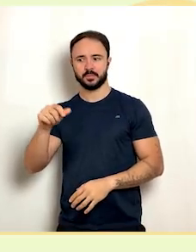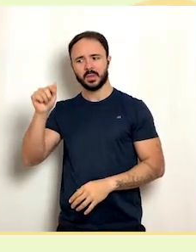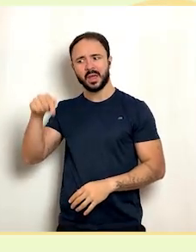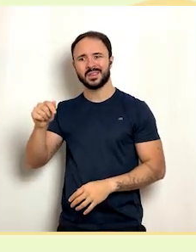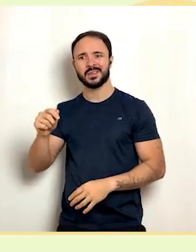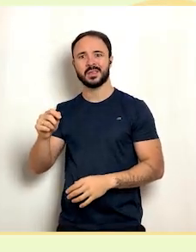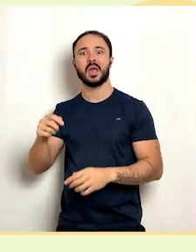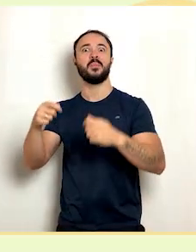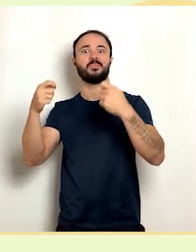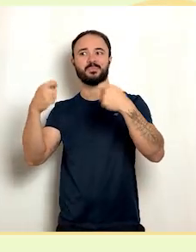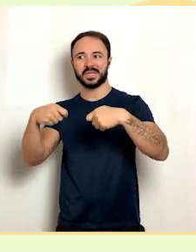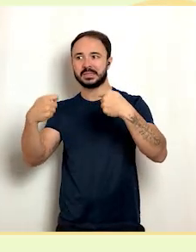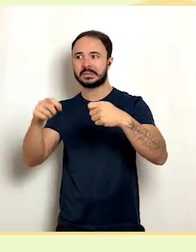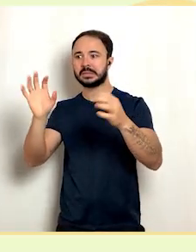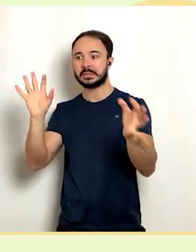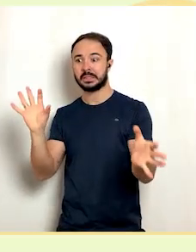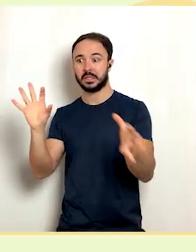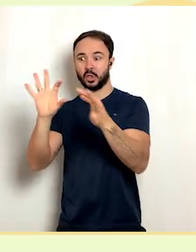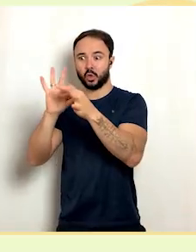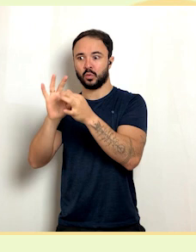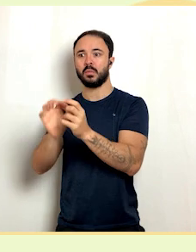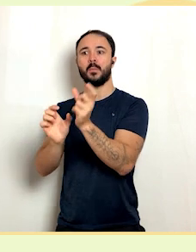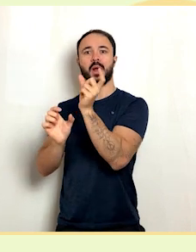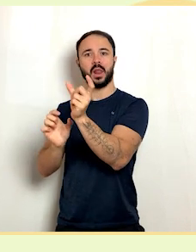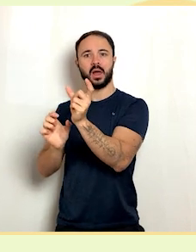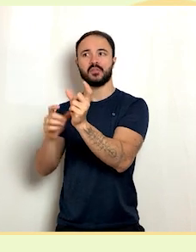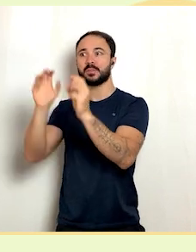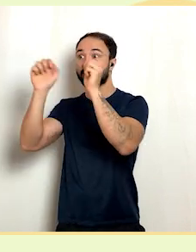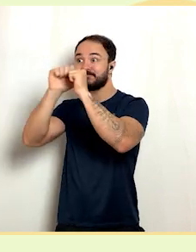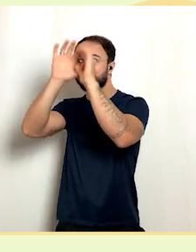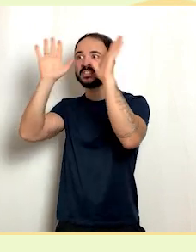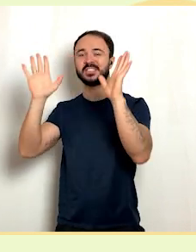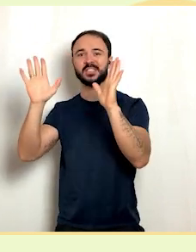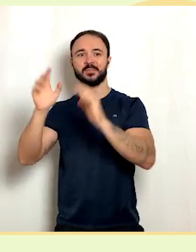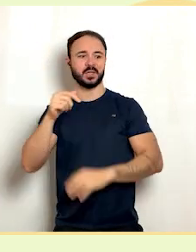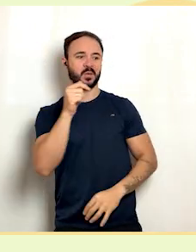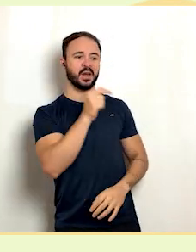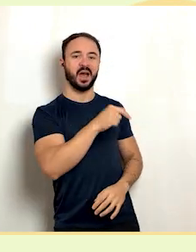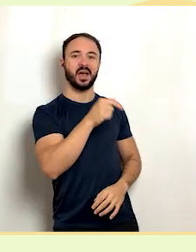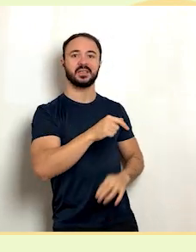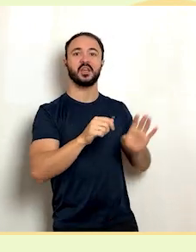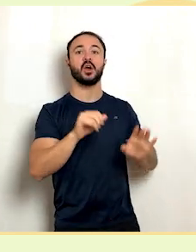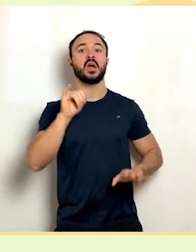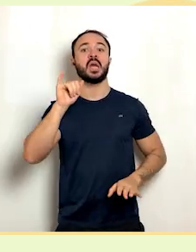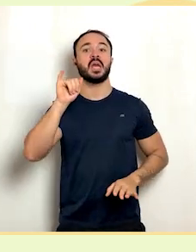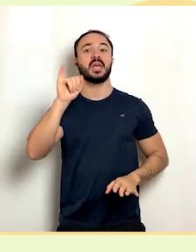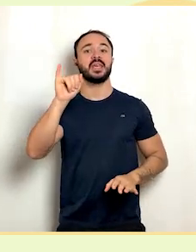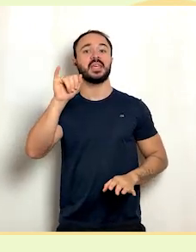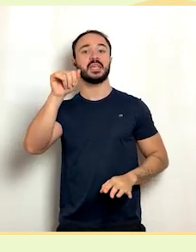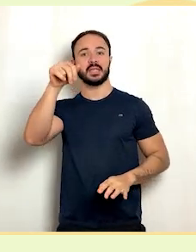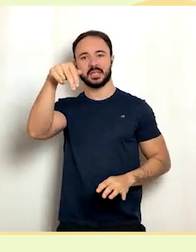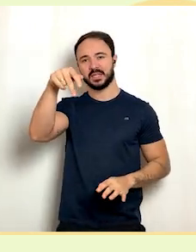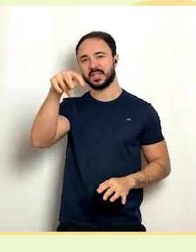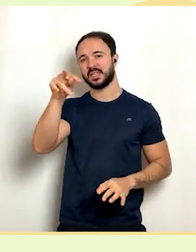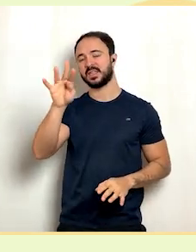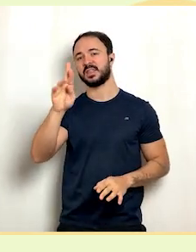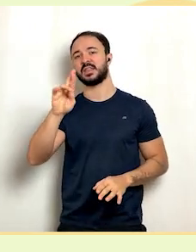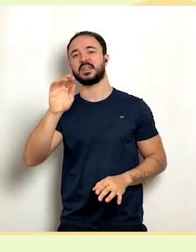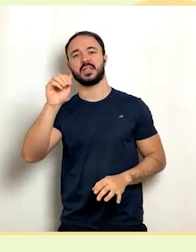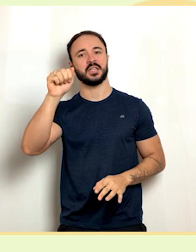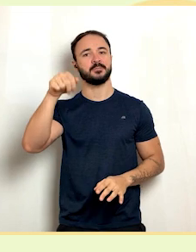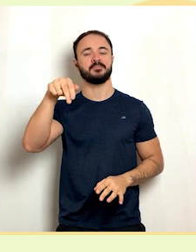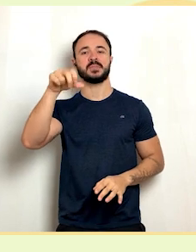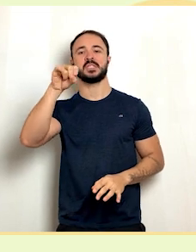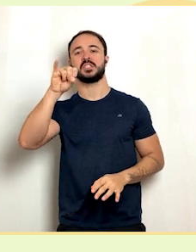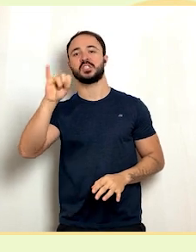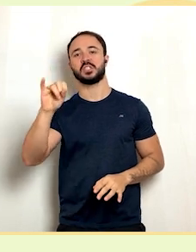precisam de complemento para transmitir uma informação que faça sentido, os verbos intransitivos não precisam deste complemento,